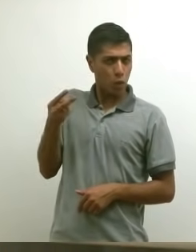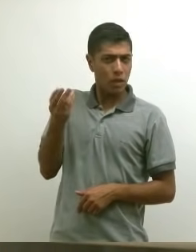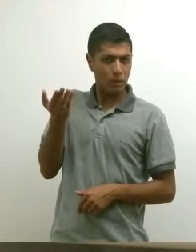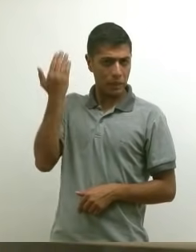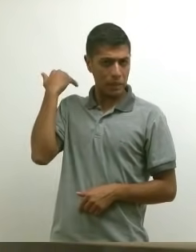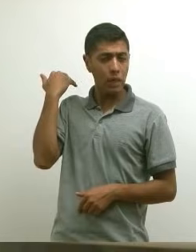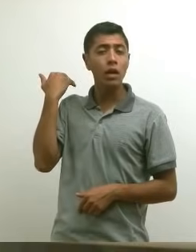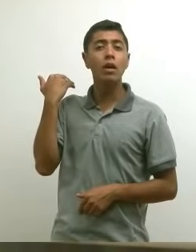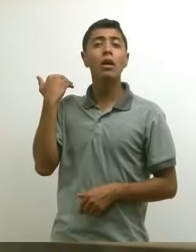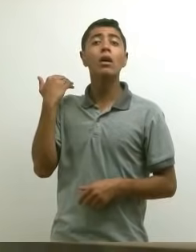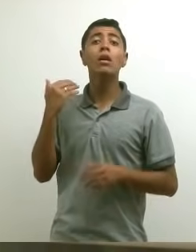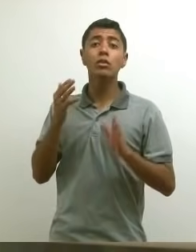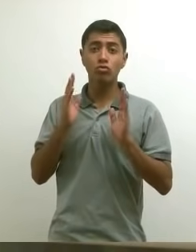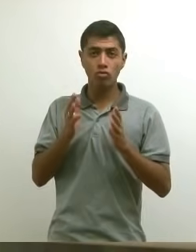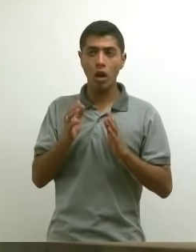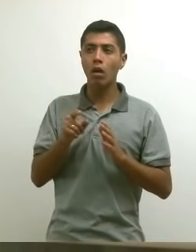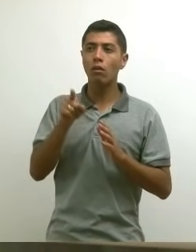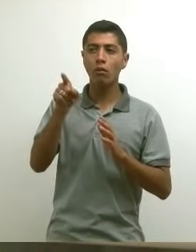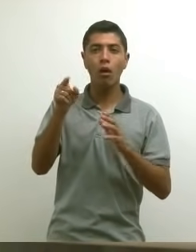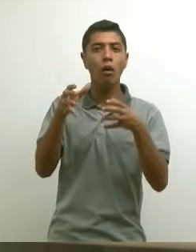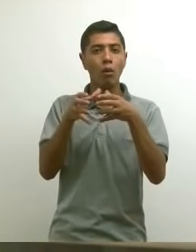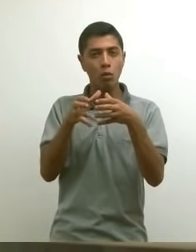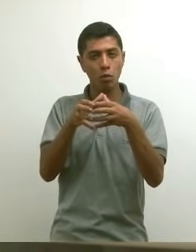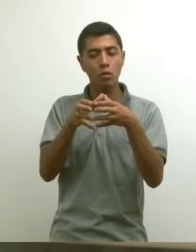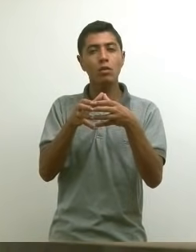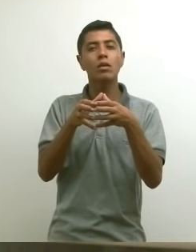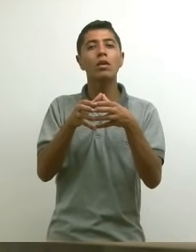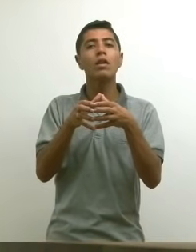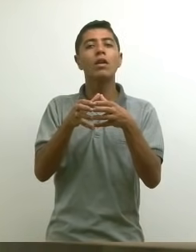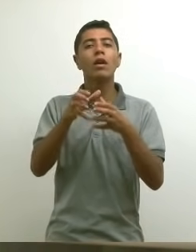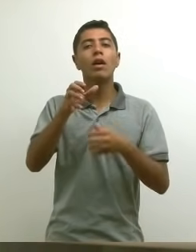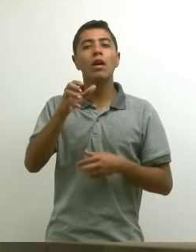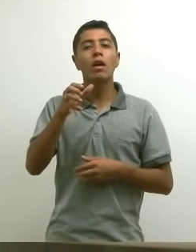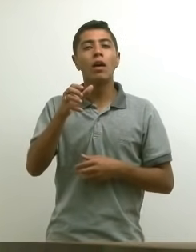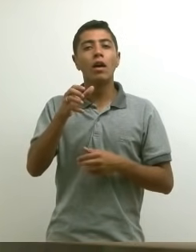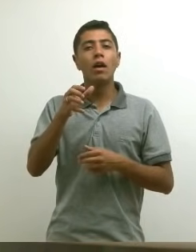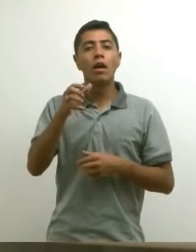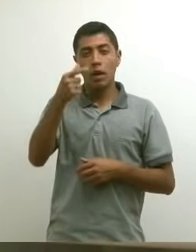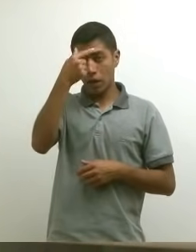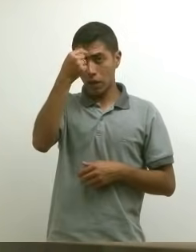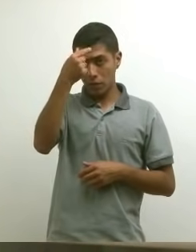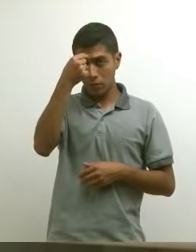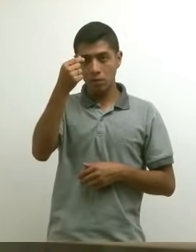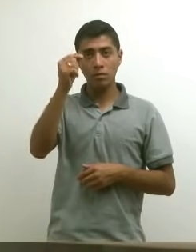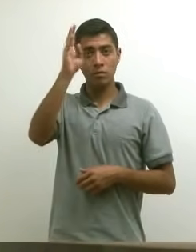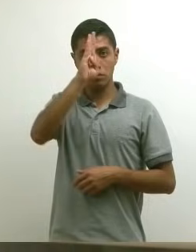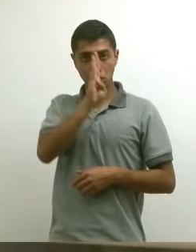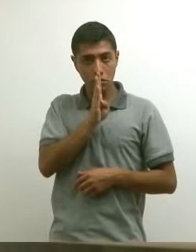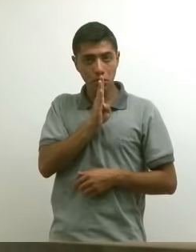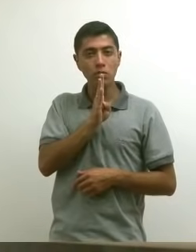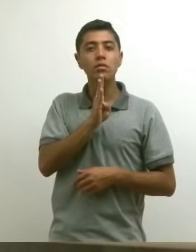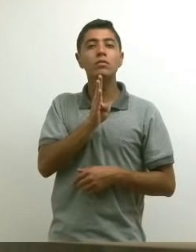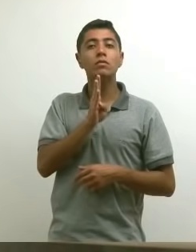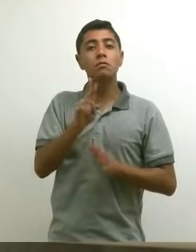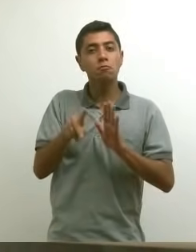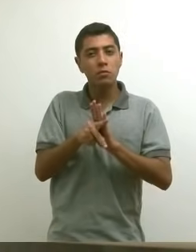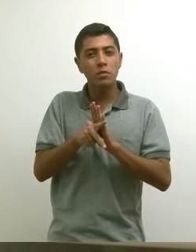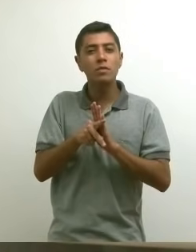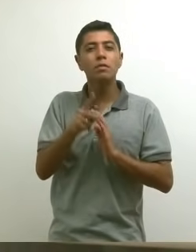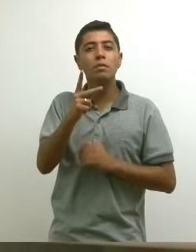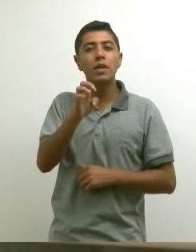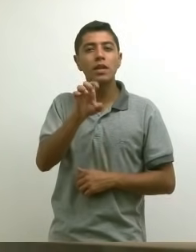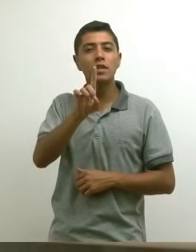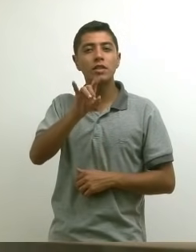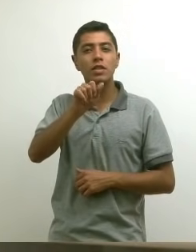formal da academia brasileira de pediatria ea sociedade brasileira de pediatria do conceito da pediatria integrativa